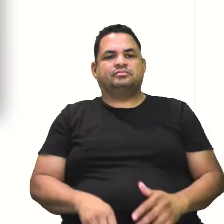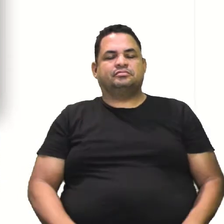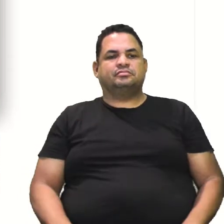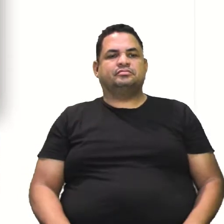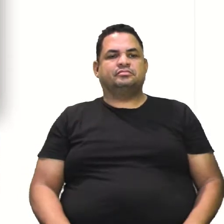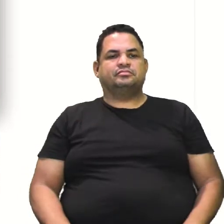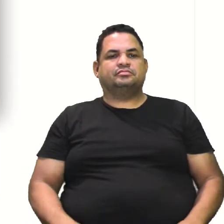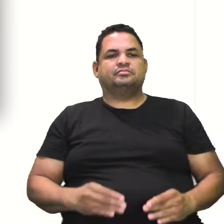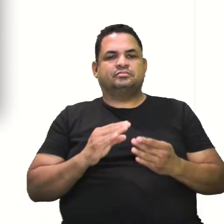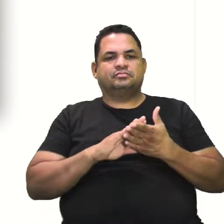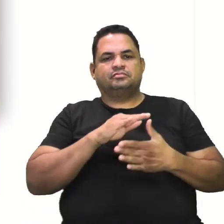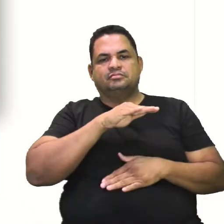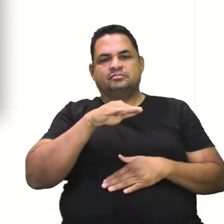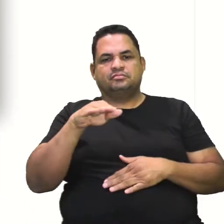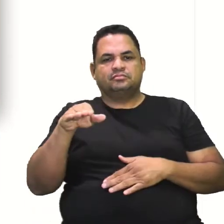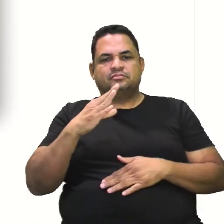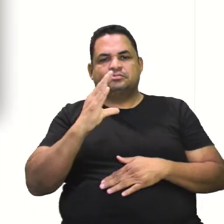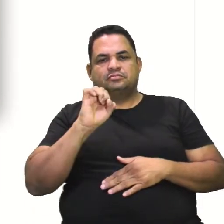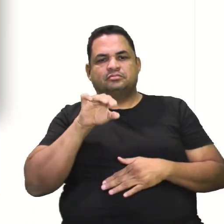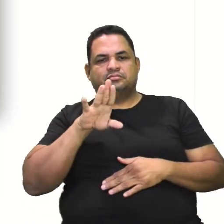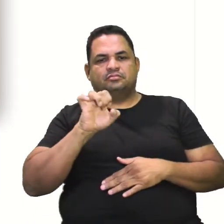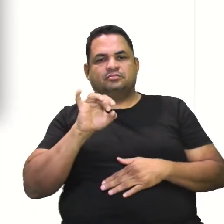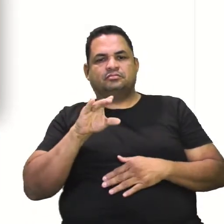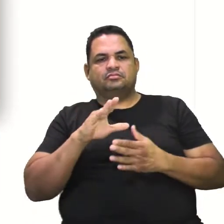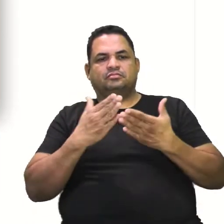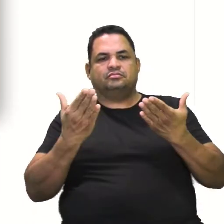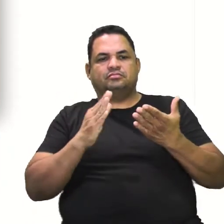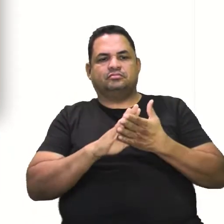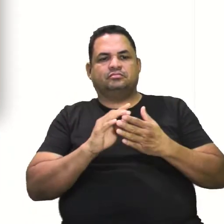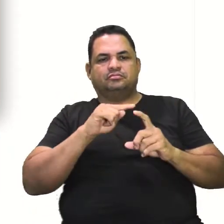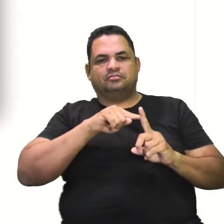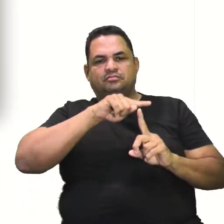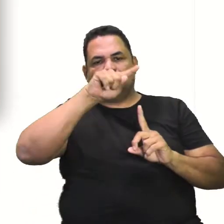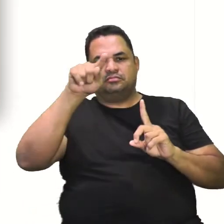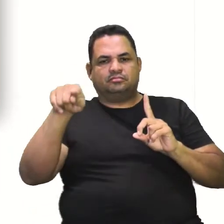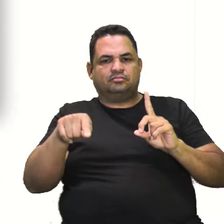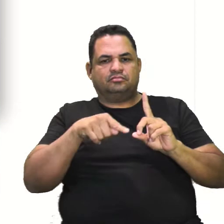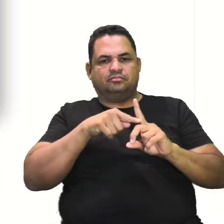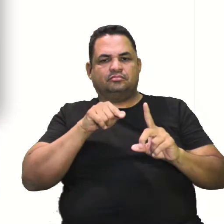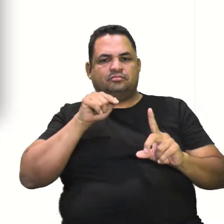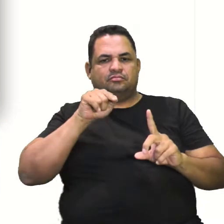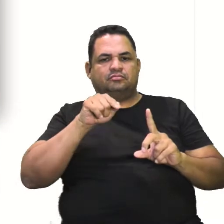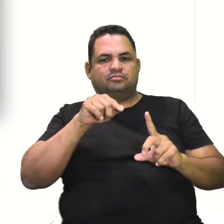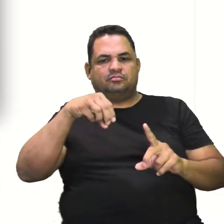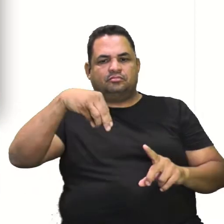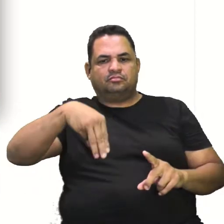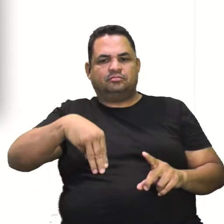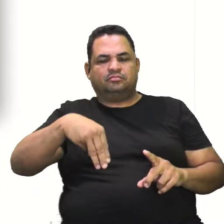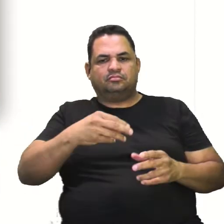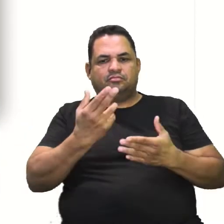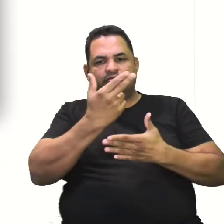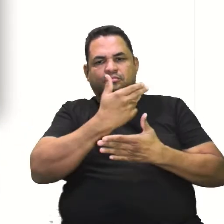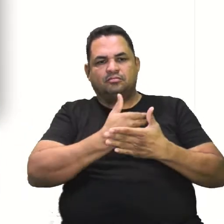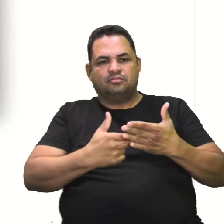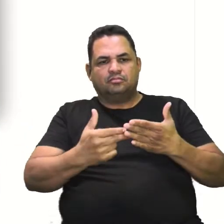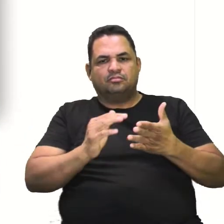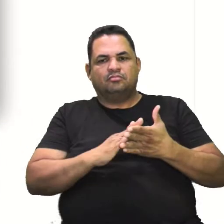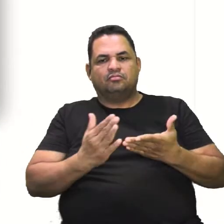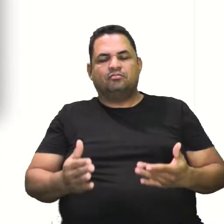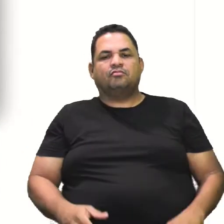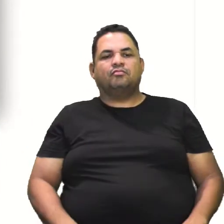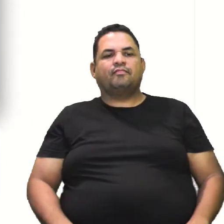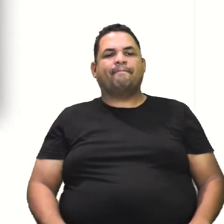ver. Dada a reta secante a uma circunferência, o ponto M está desenhado lá, ó,